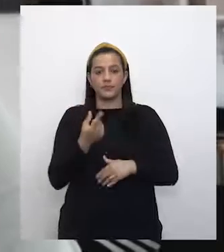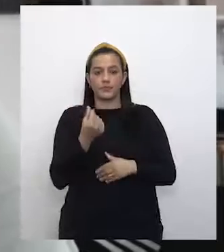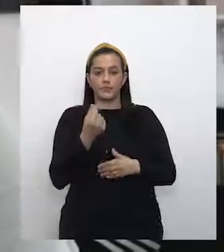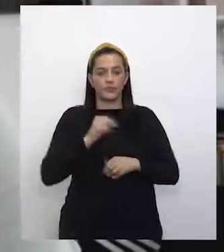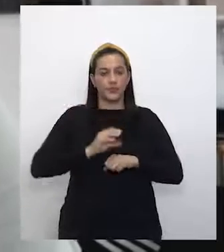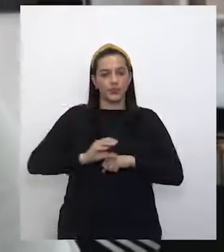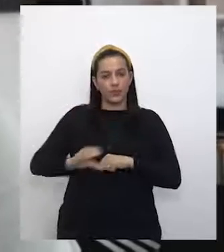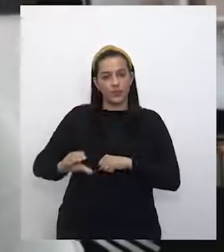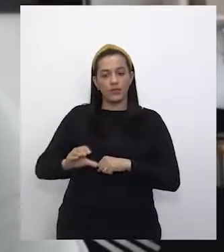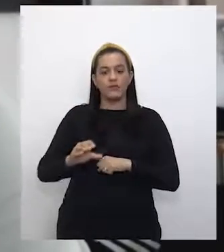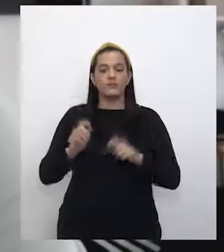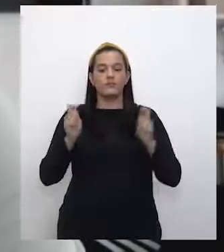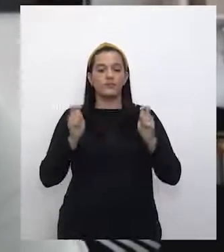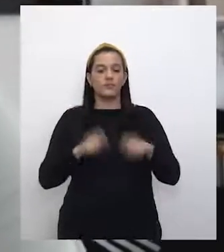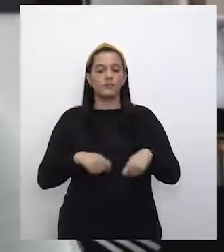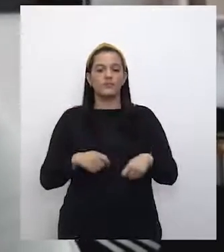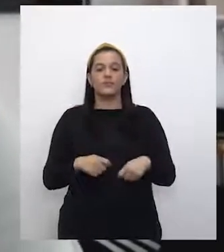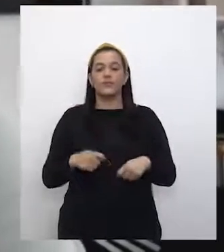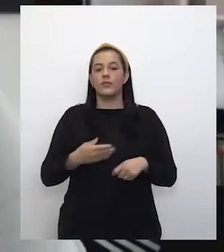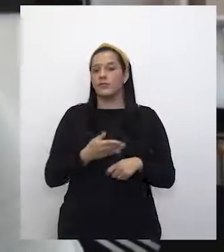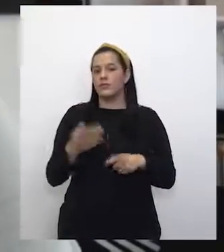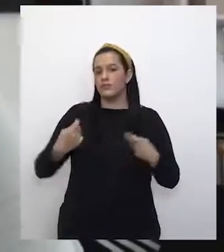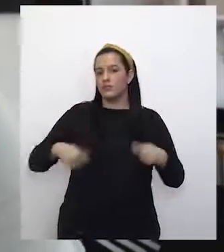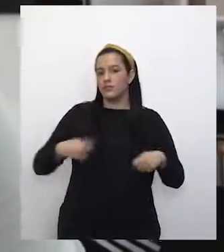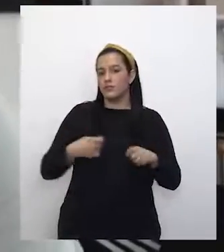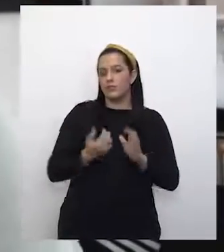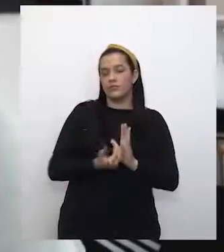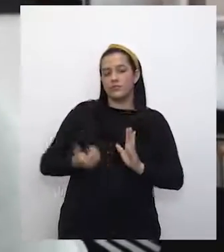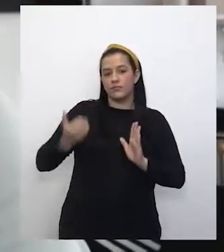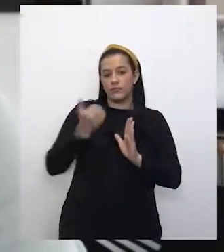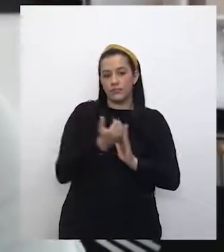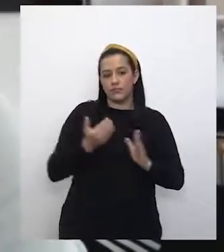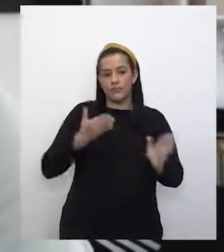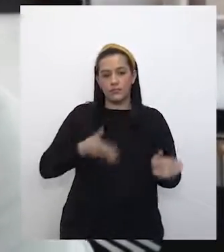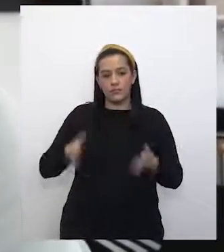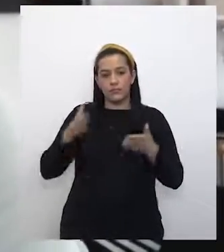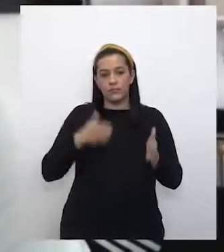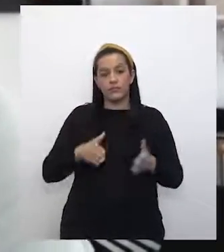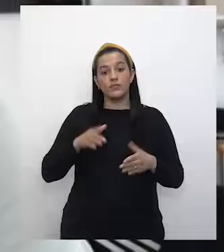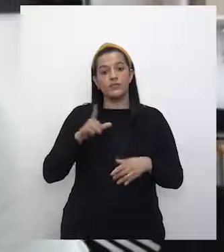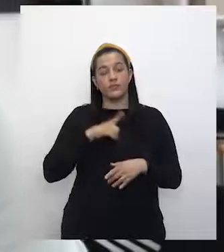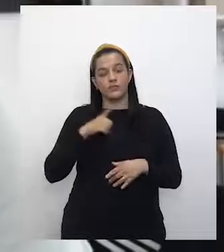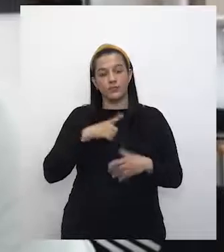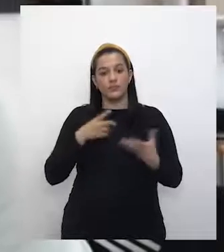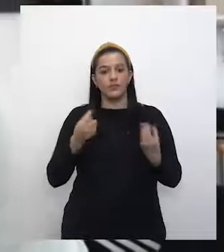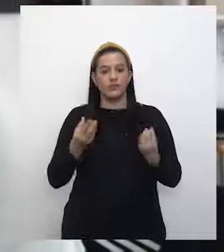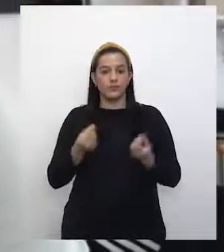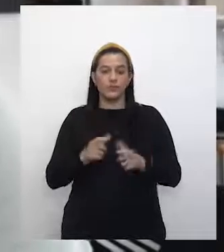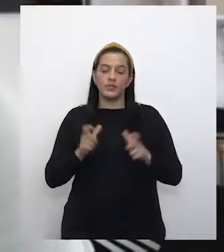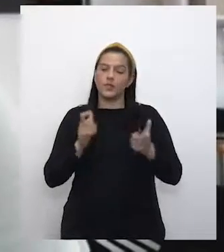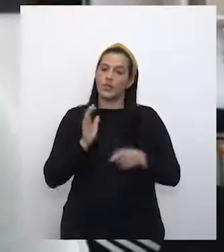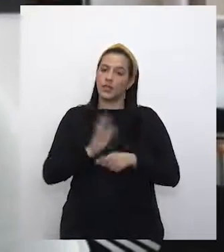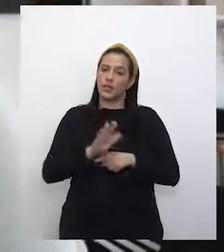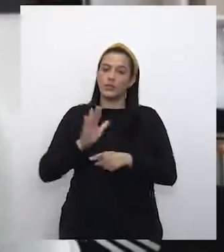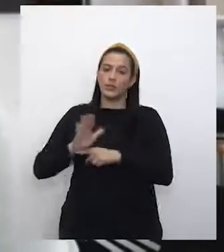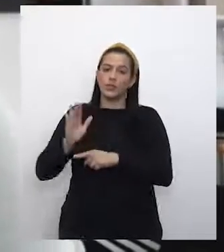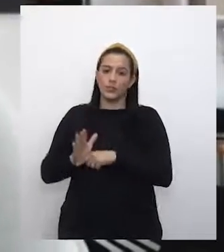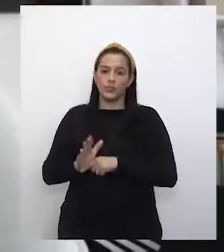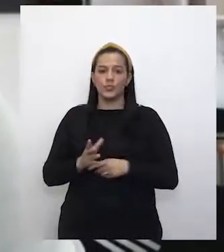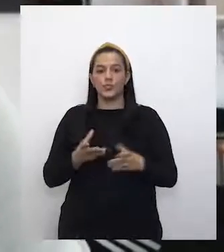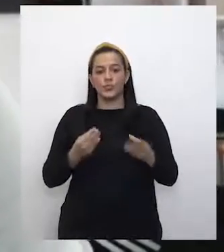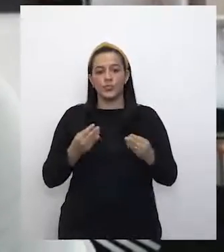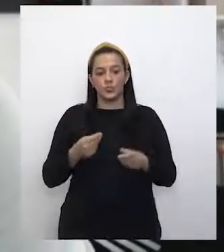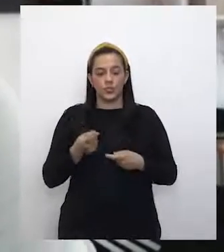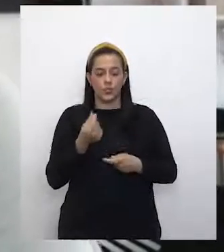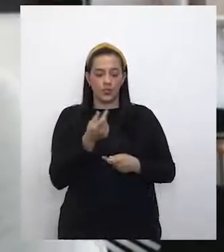investimento que é necessário aí para a produção, ele é bastante grande, mas ele ajuda e muito, né,